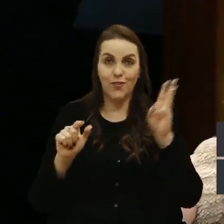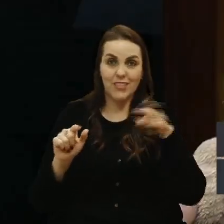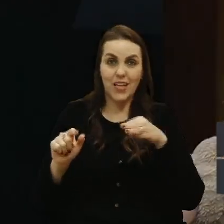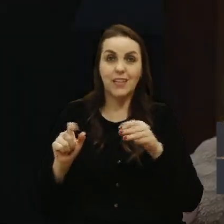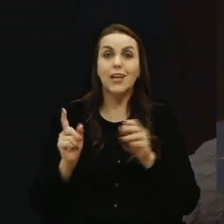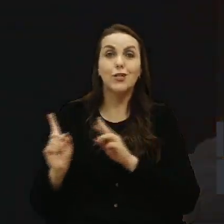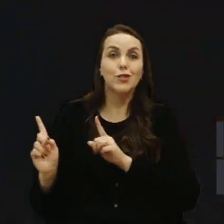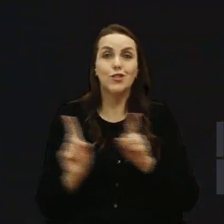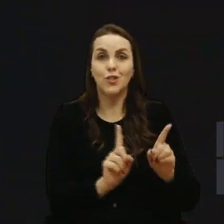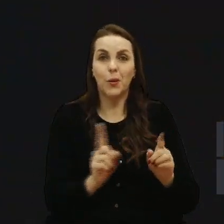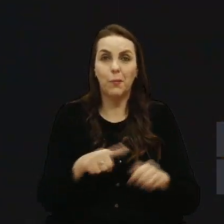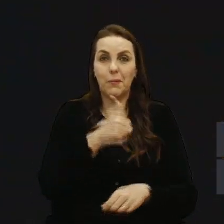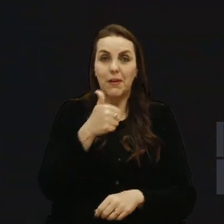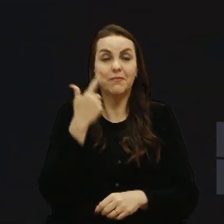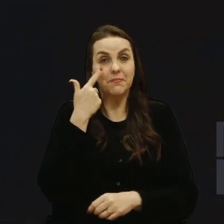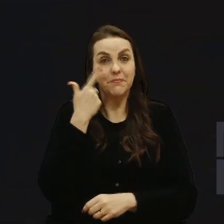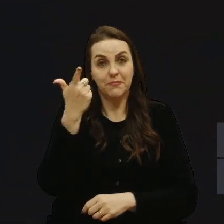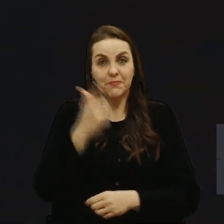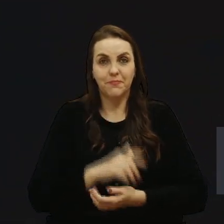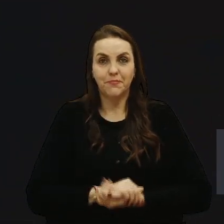lá.